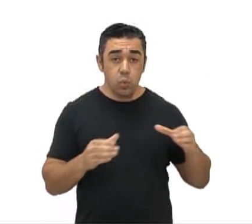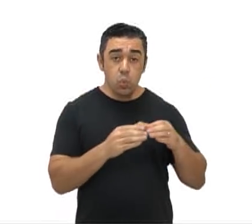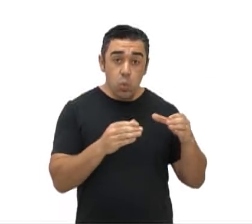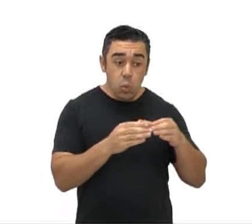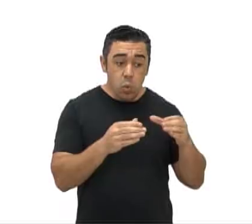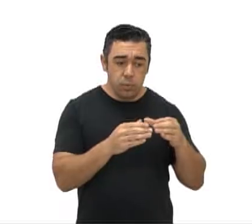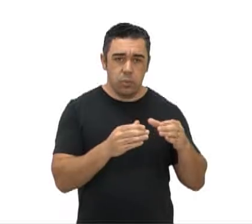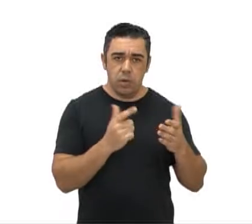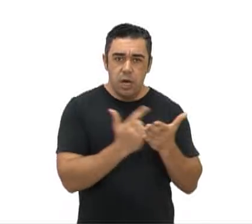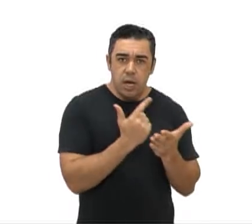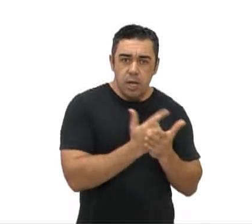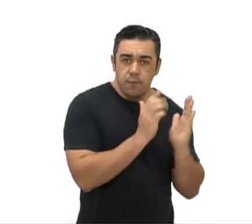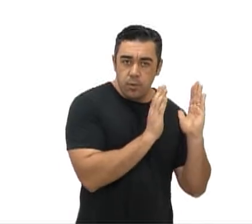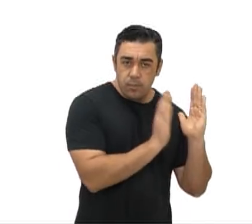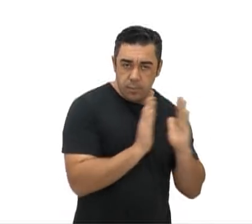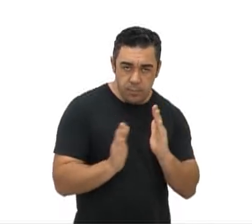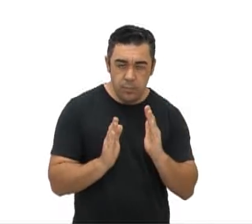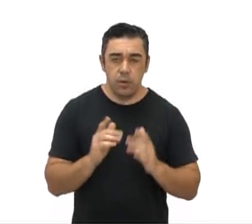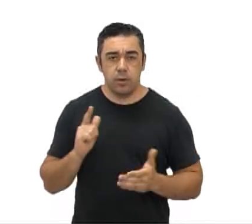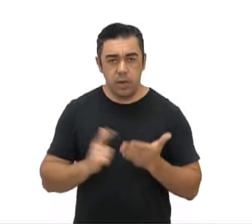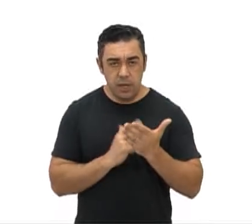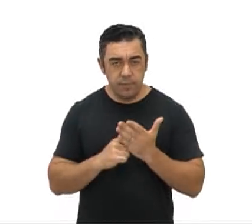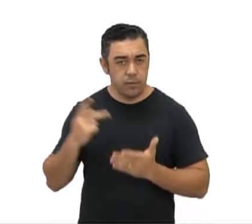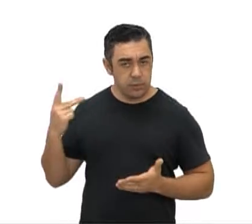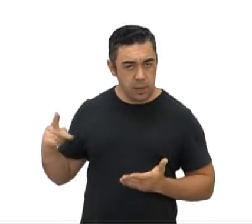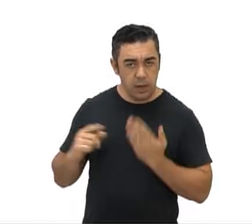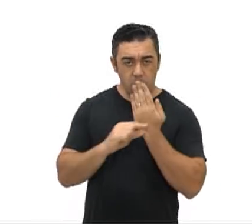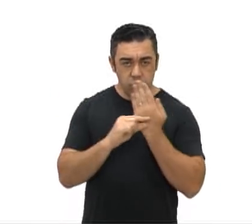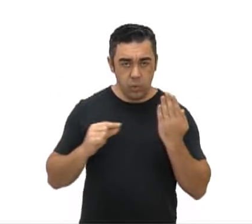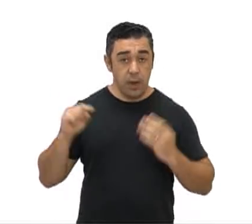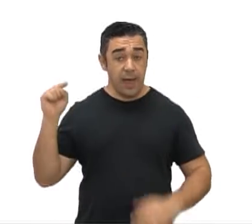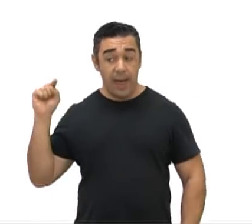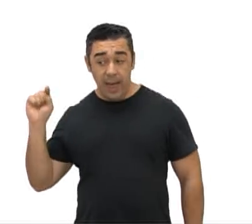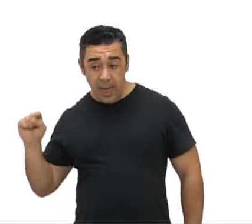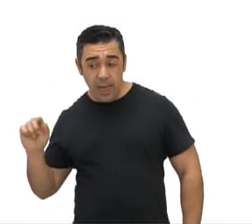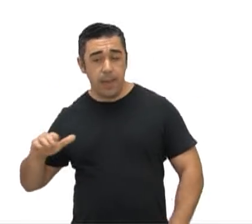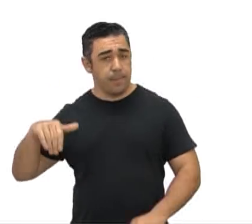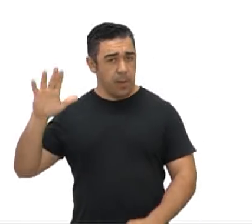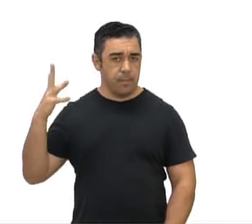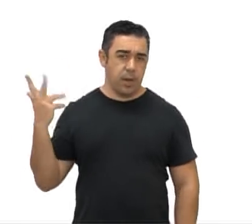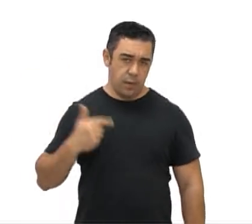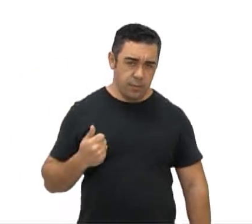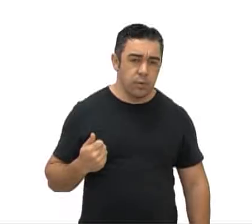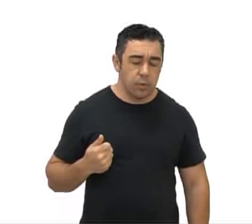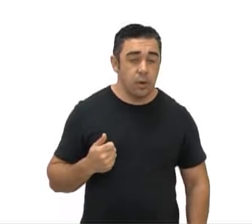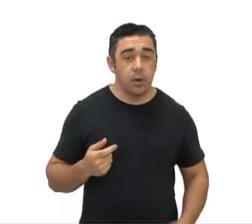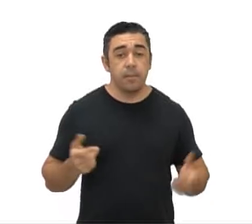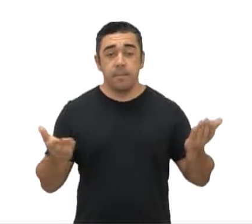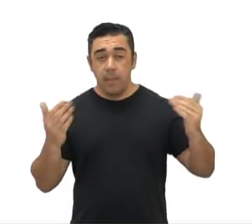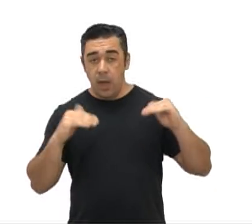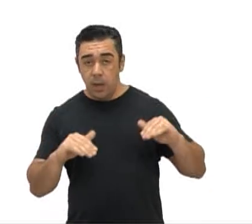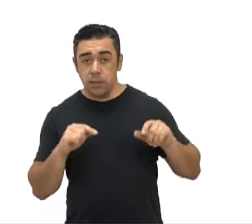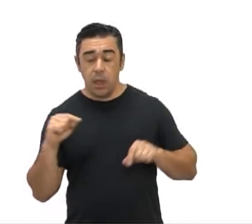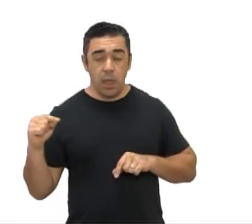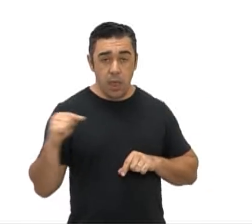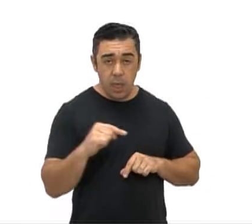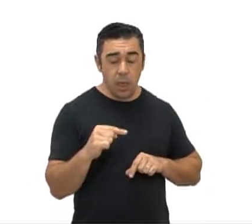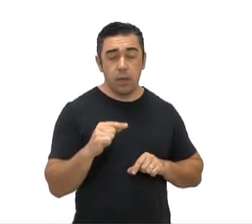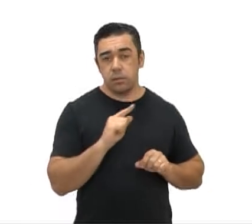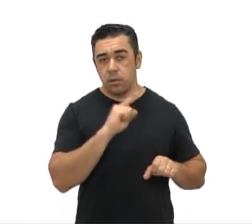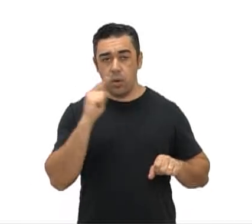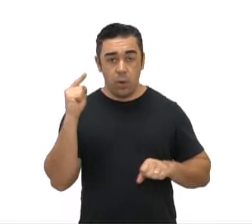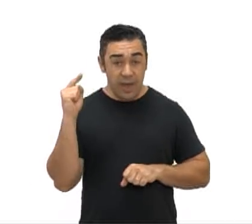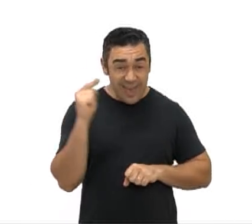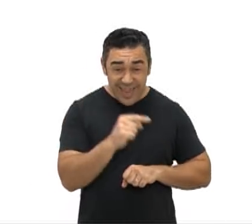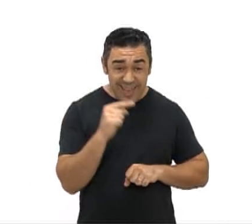dizer que, dentre os livros de Charles Perrault, aquele é o mais maravilhoso. Já para o superlativo absoluto,